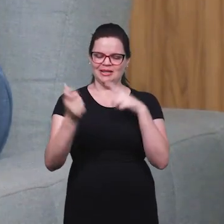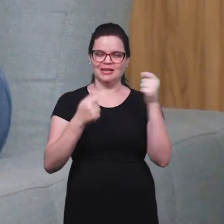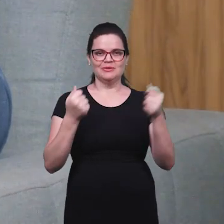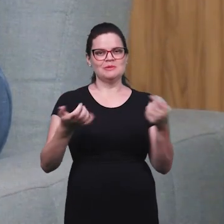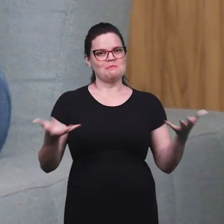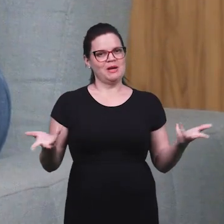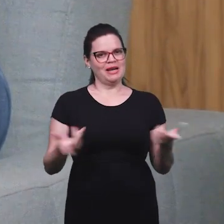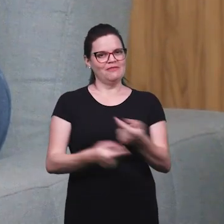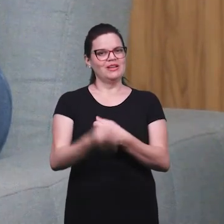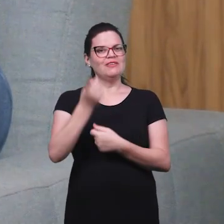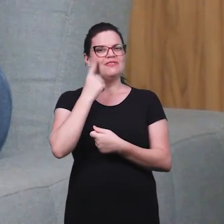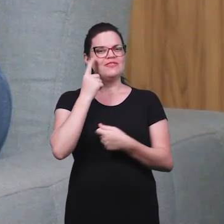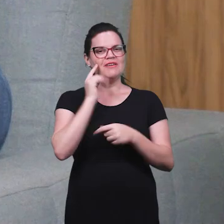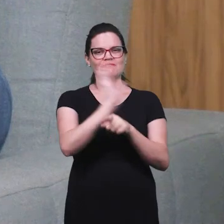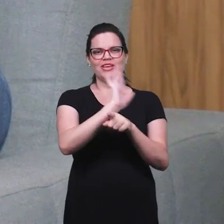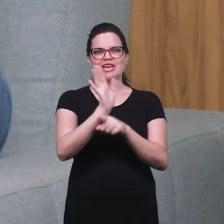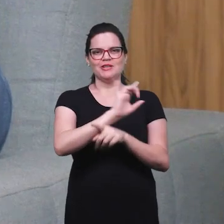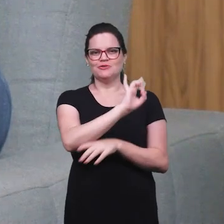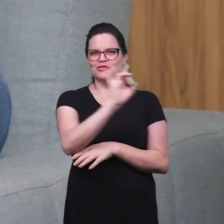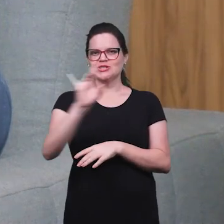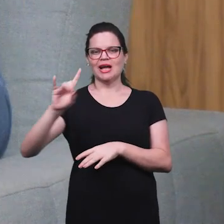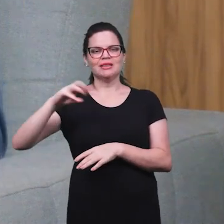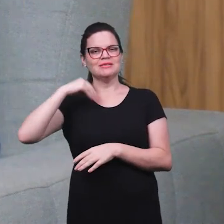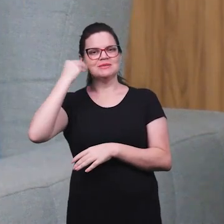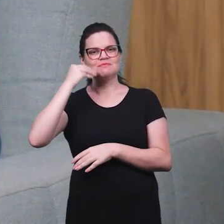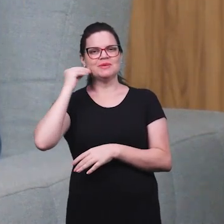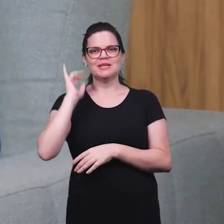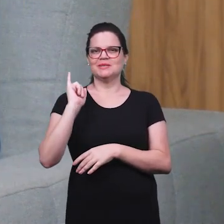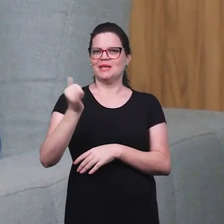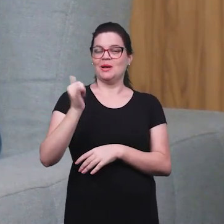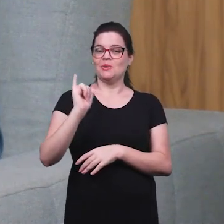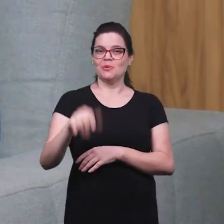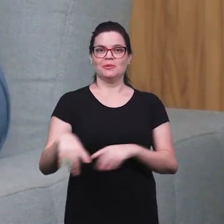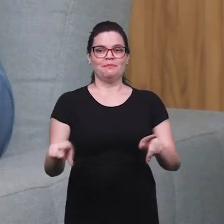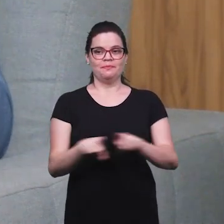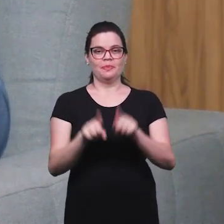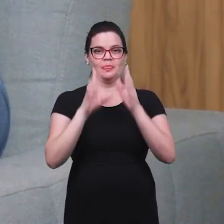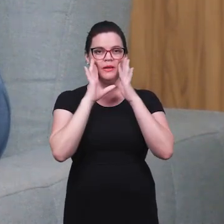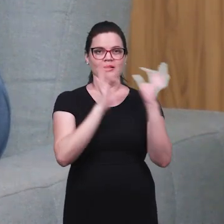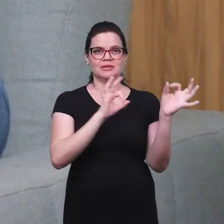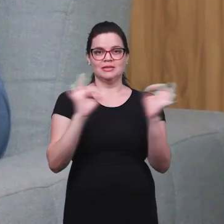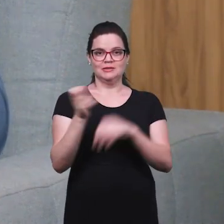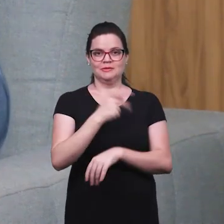poder ver aqui o vídeo dos nossos irmãos que contam as suas experiências.